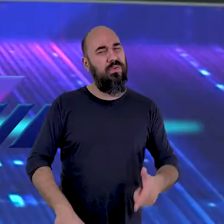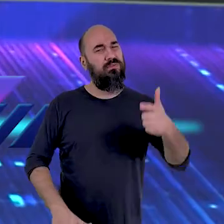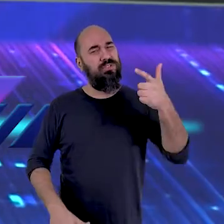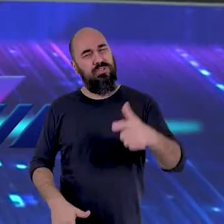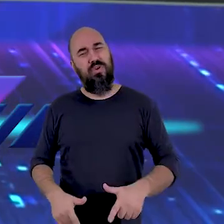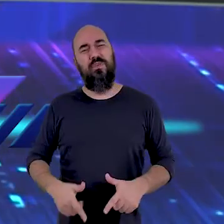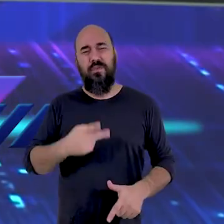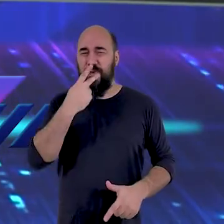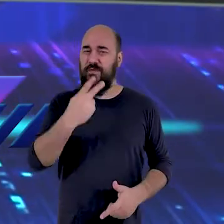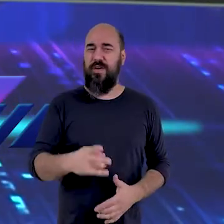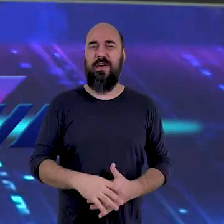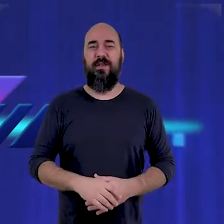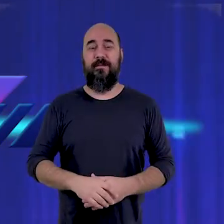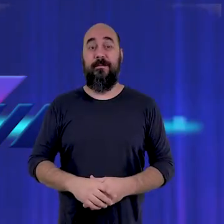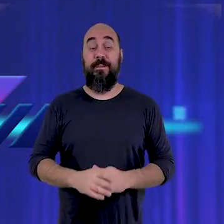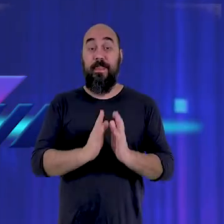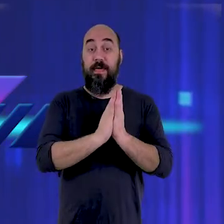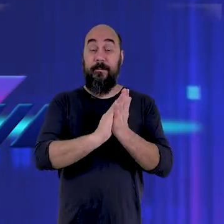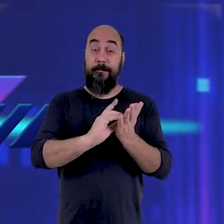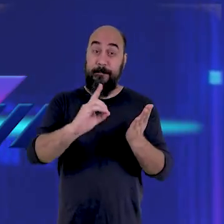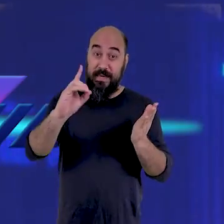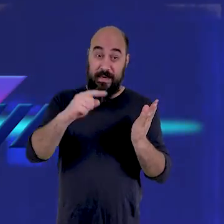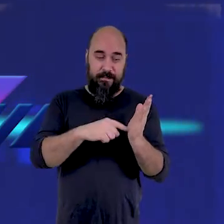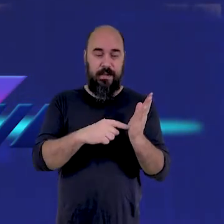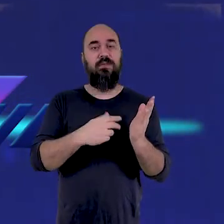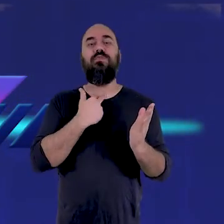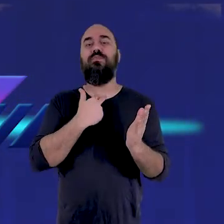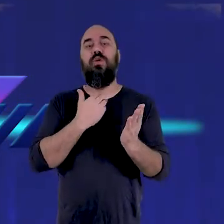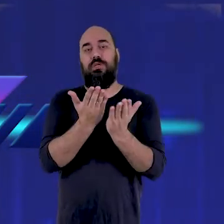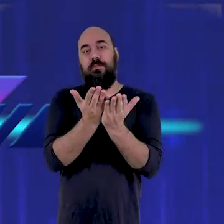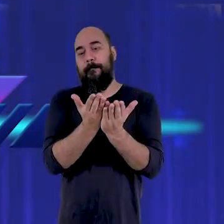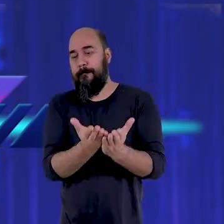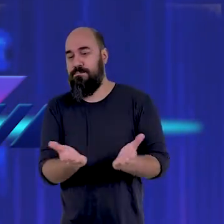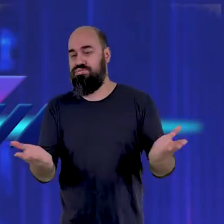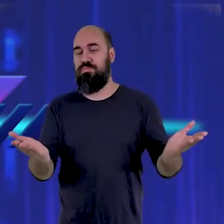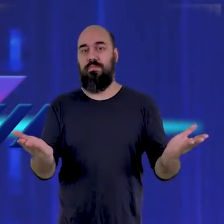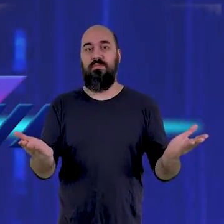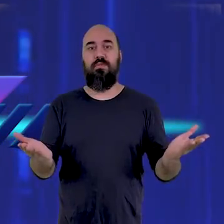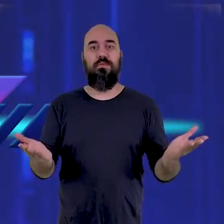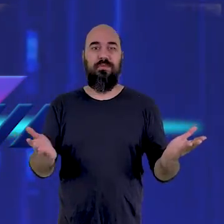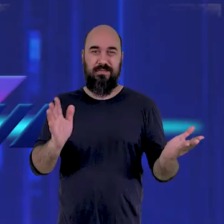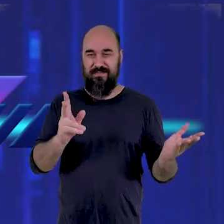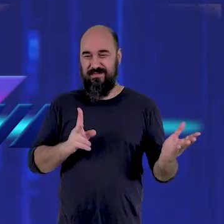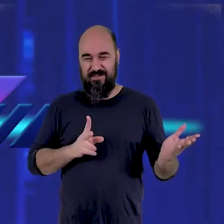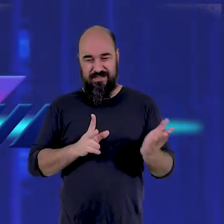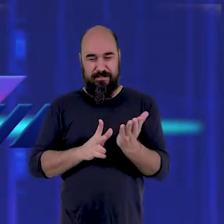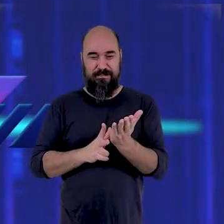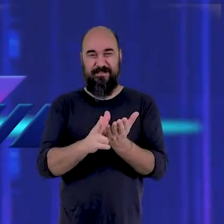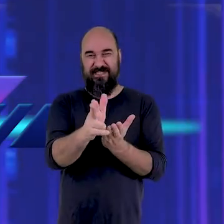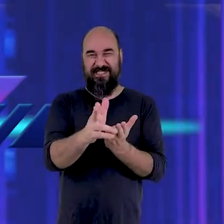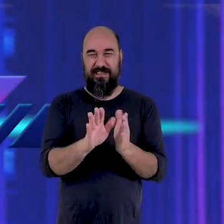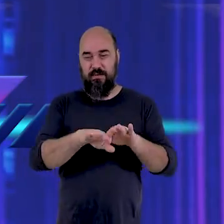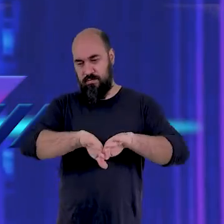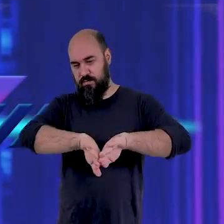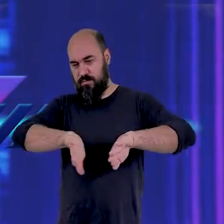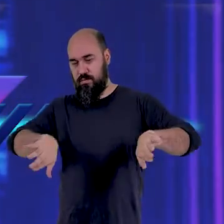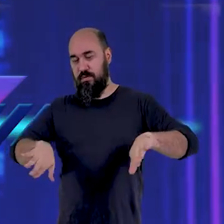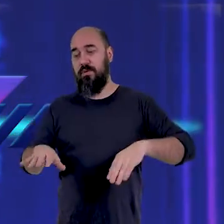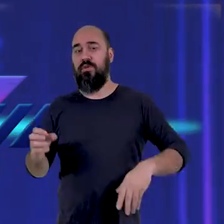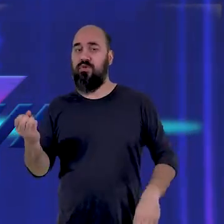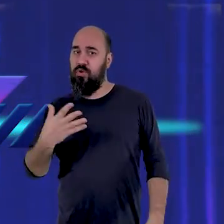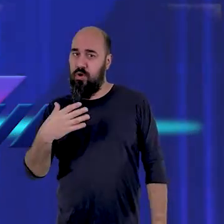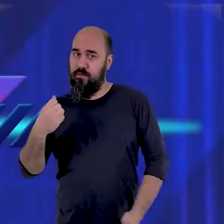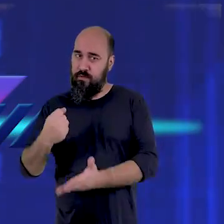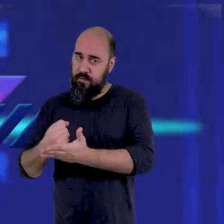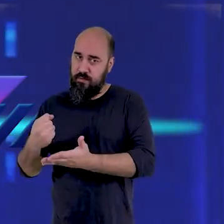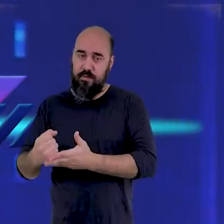Futuro. A palavra de Deus não pode ser separada. Eu já ouvi pessoas dizendo assim: